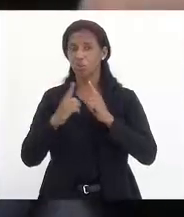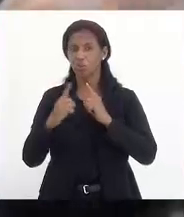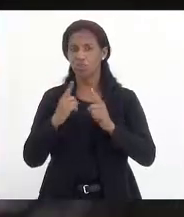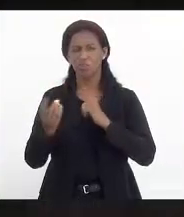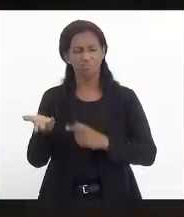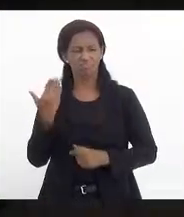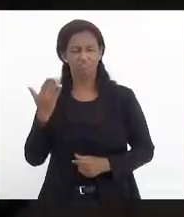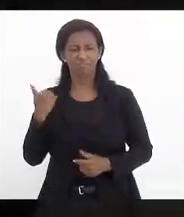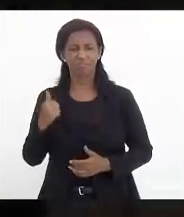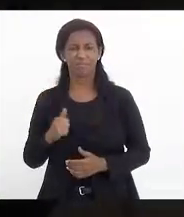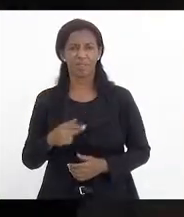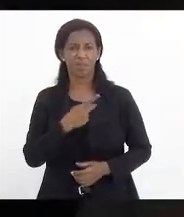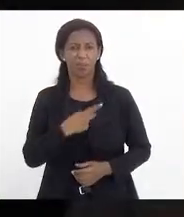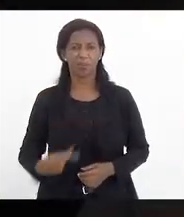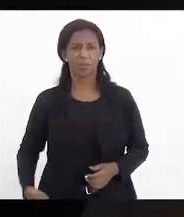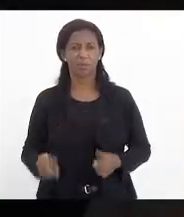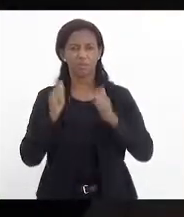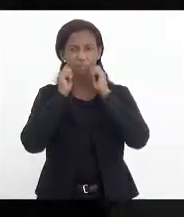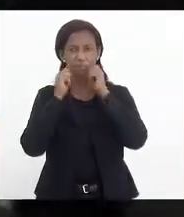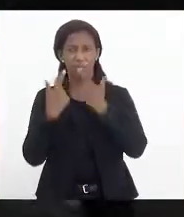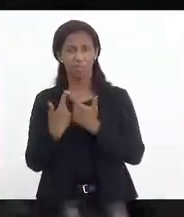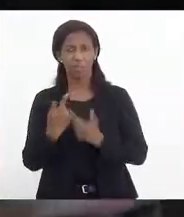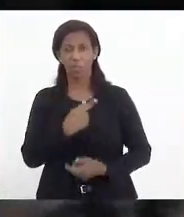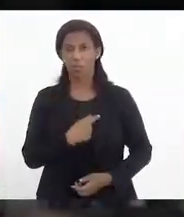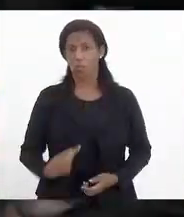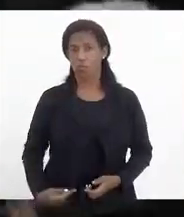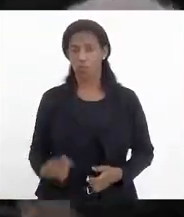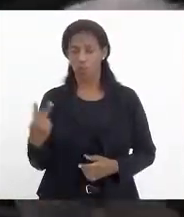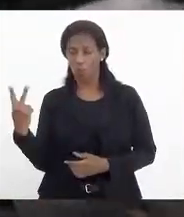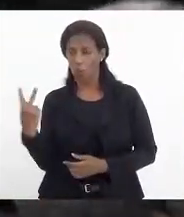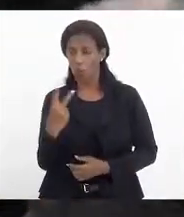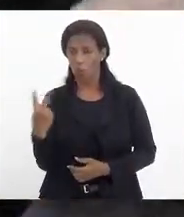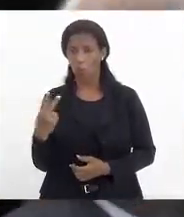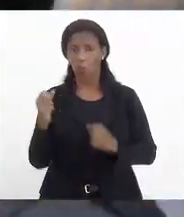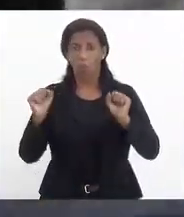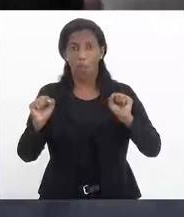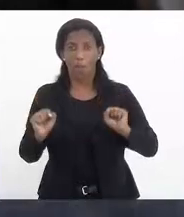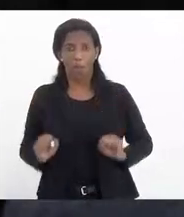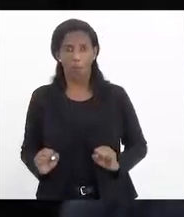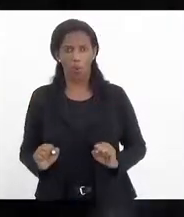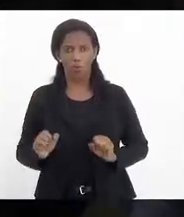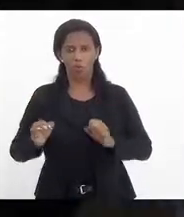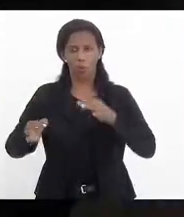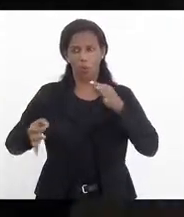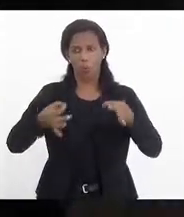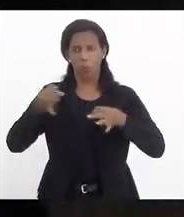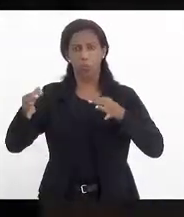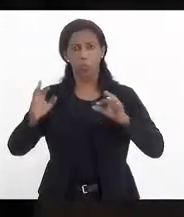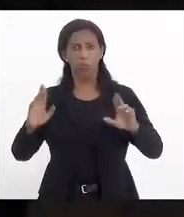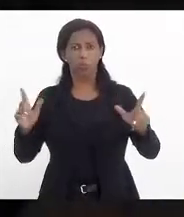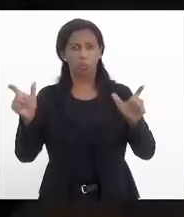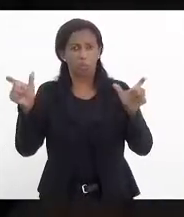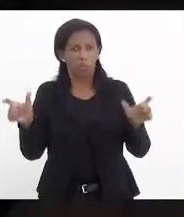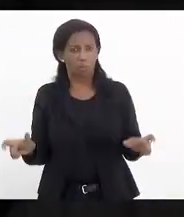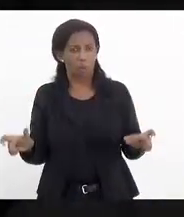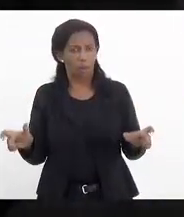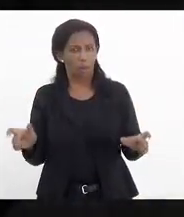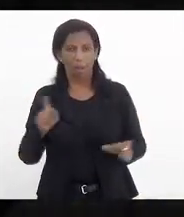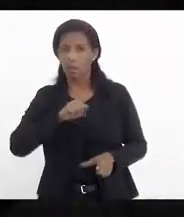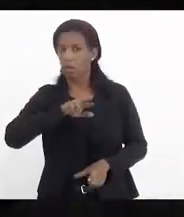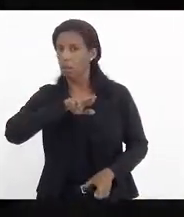que o presidente da Assembleia e o governador teriam ou poderiam ter oposições antagônicas. Não é verdade. Vossa Excelência